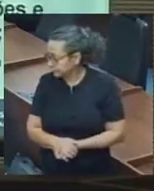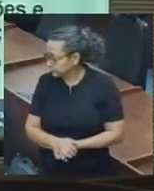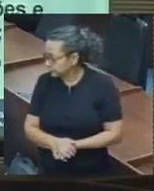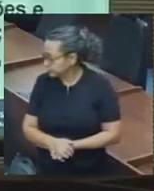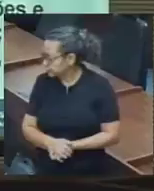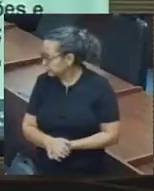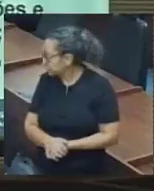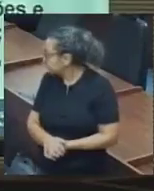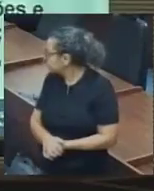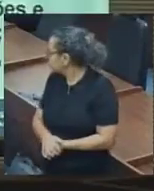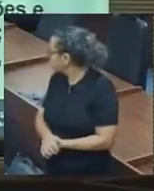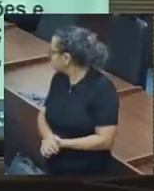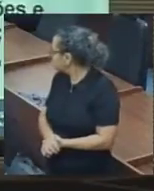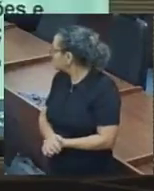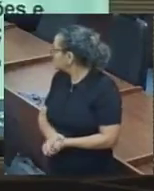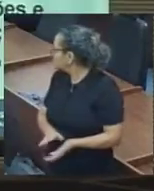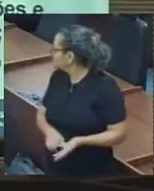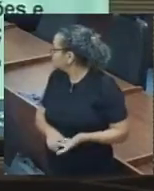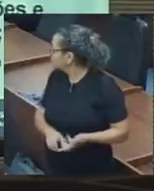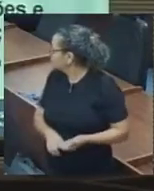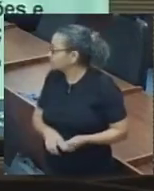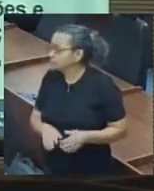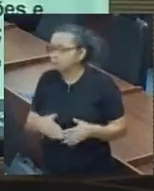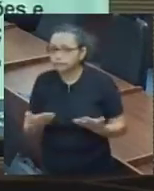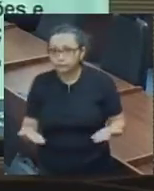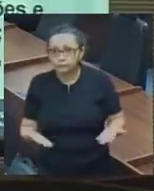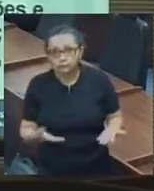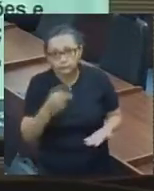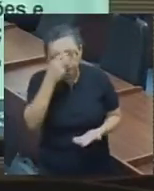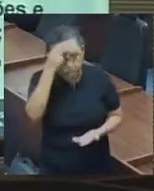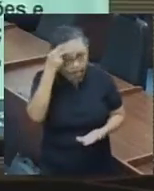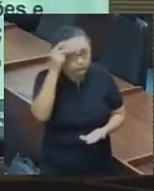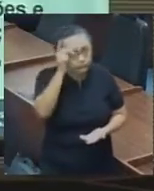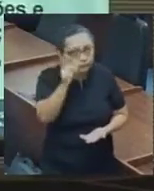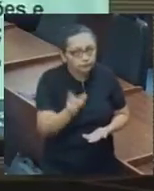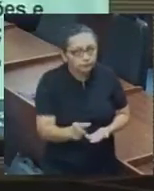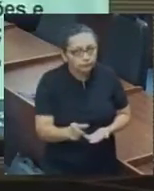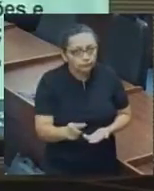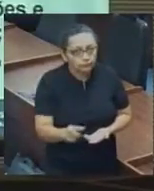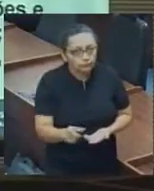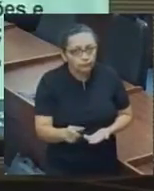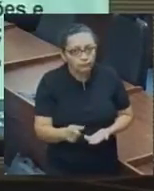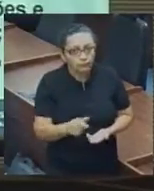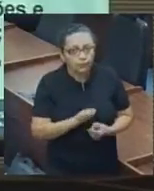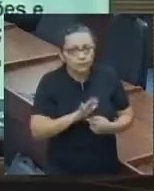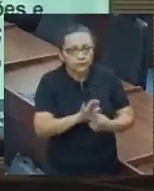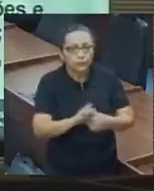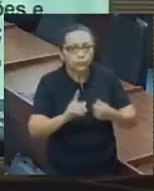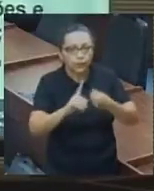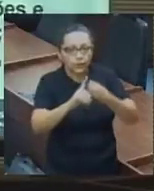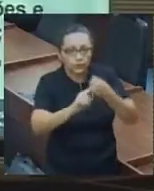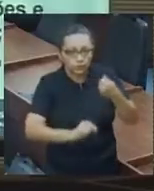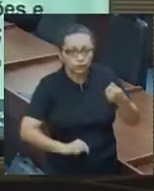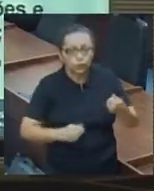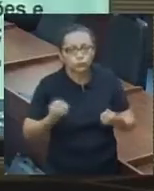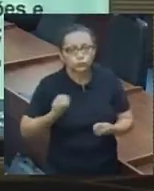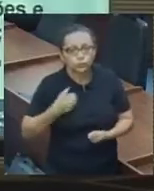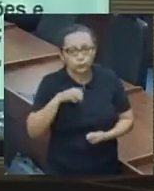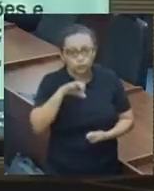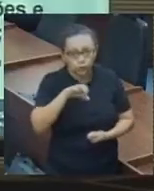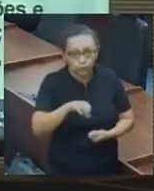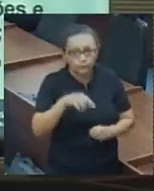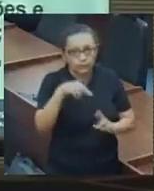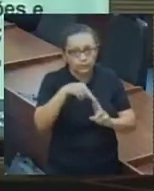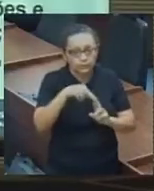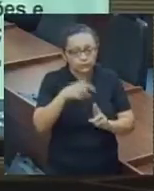muito bem a a pessoa postando aqui o artigo 9º da lei o inciso 2º é a